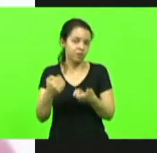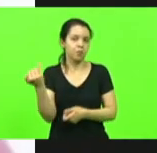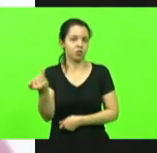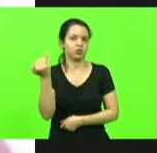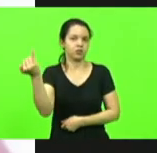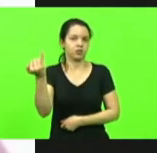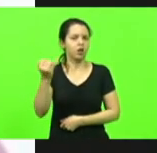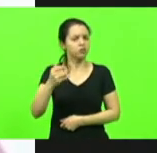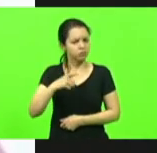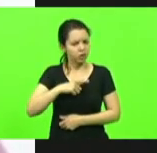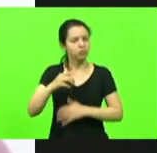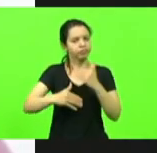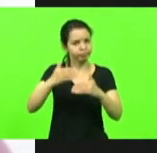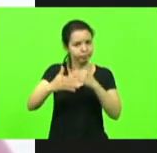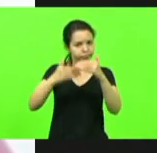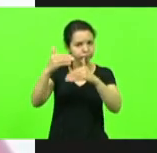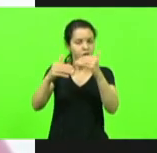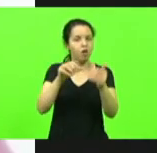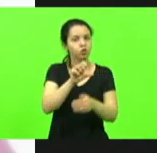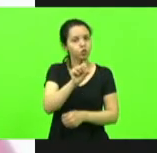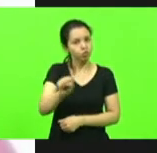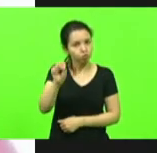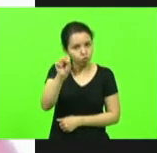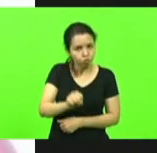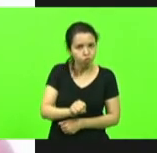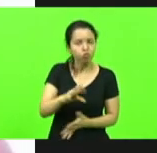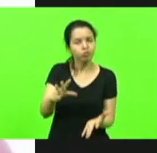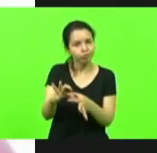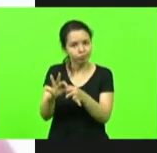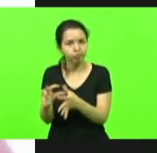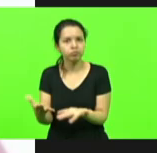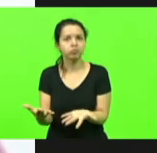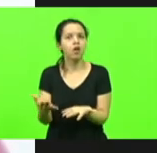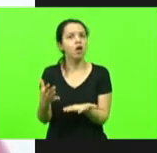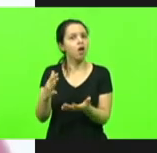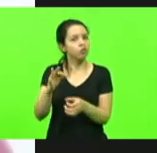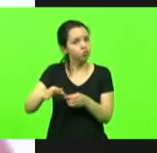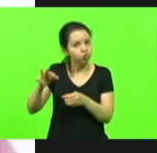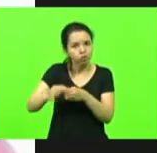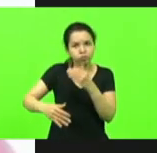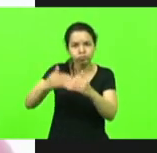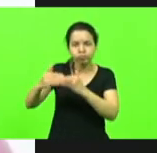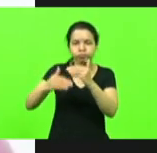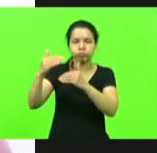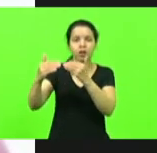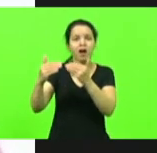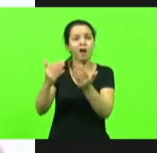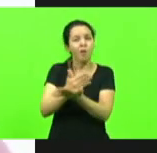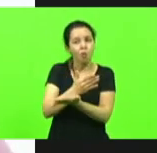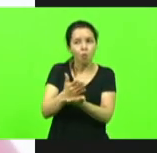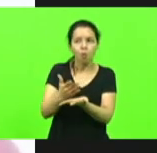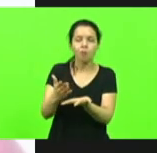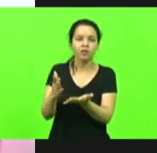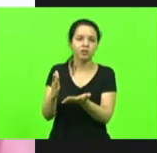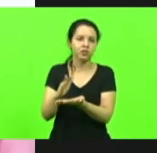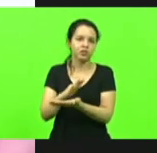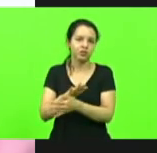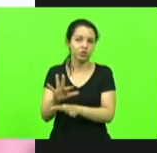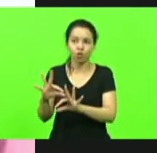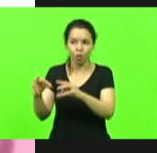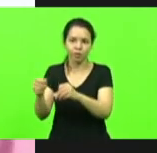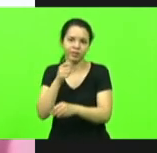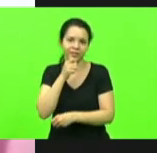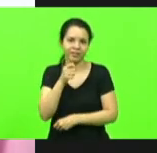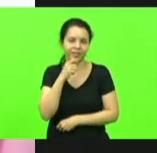contratualização do SUS. Acho que foi um avanço enorme para as instituições, ainda nem todas, né? Isso eu vou deixar para o nosso colega Ramon,